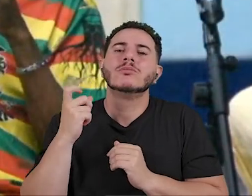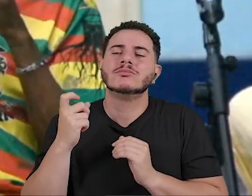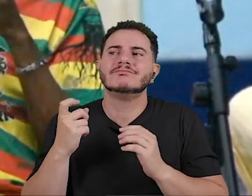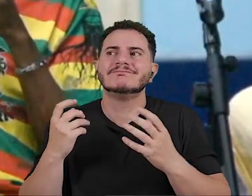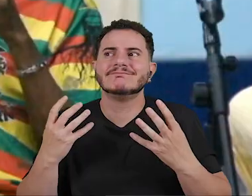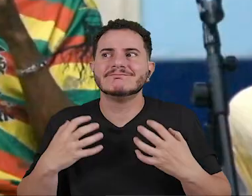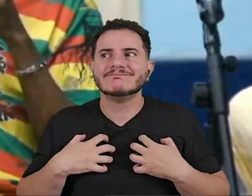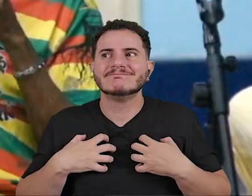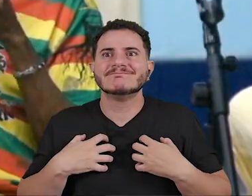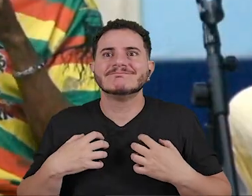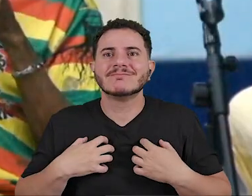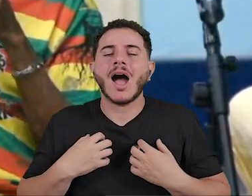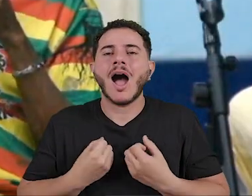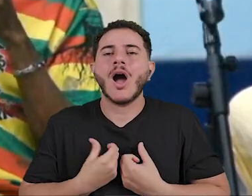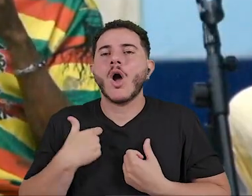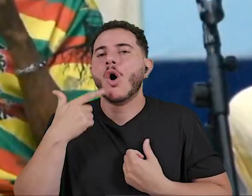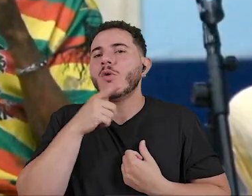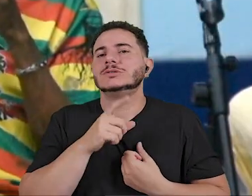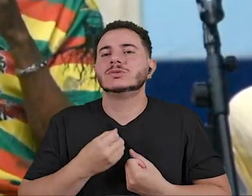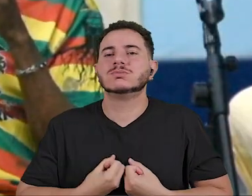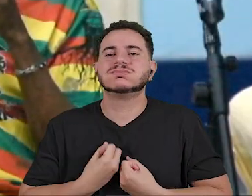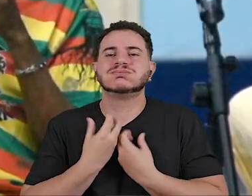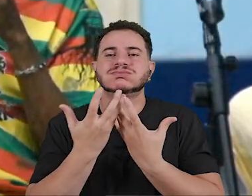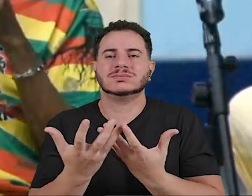Correto? Correto. Veja.